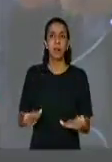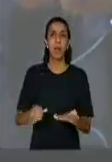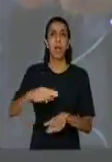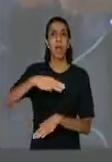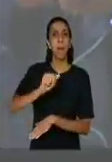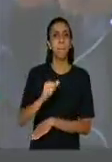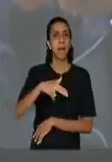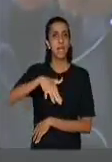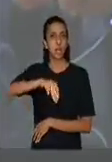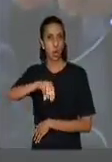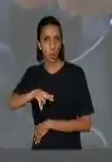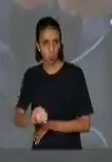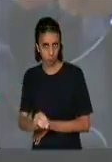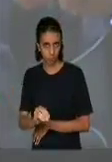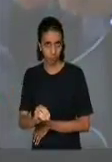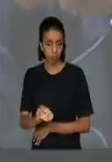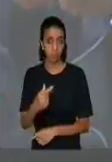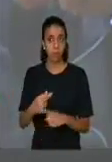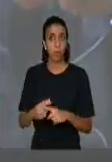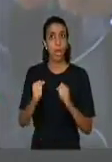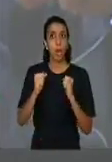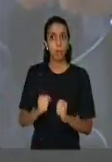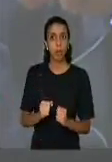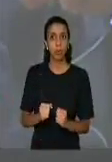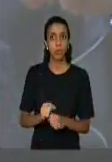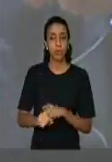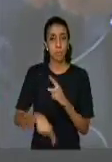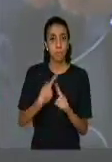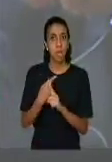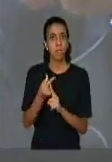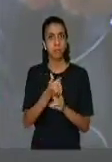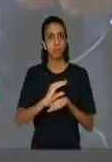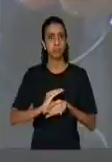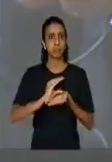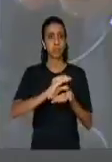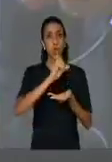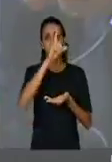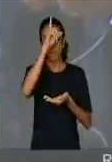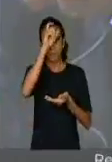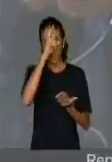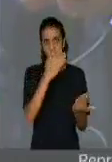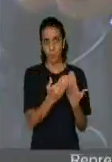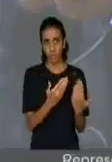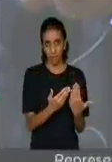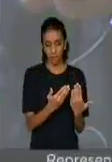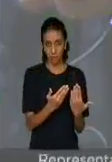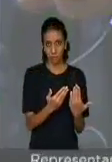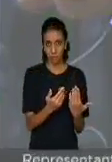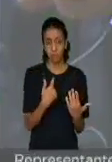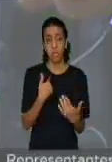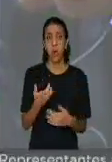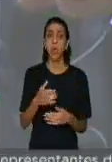gestada nos últimos anos, com aumento de recursos para os hospitais psiquiátricos. Peço que seja